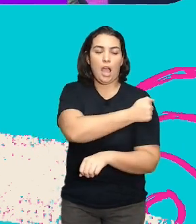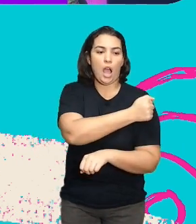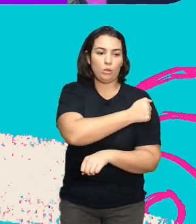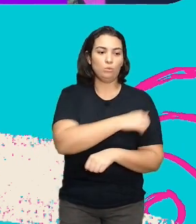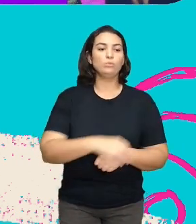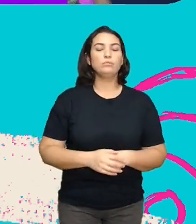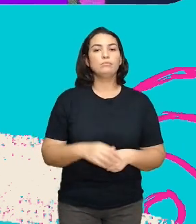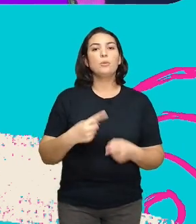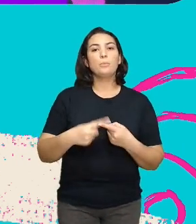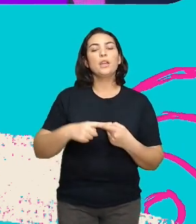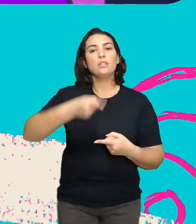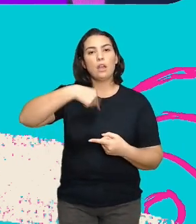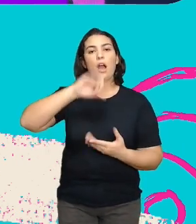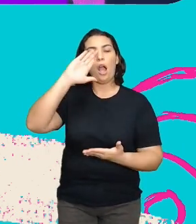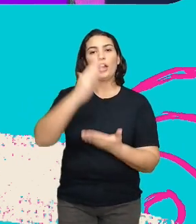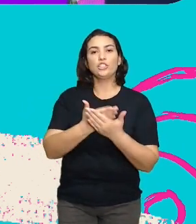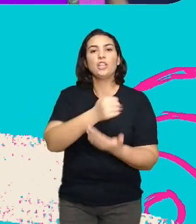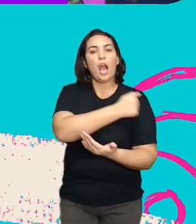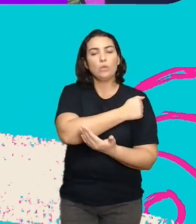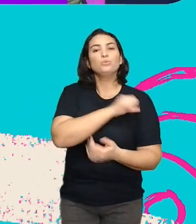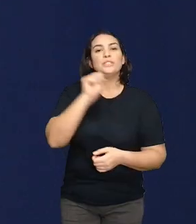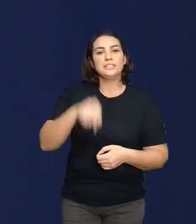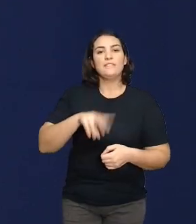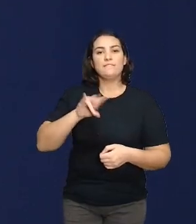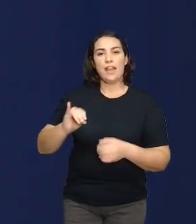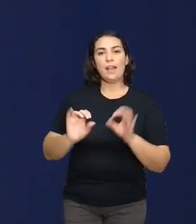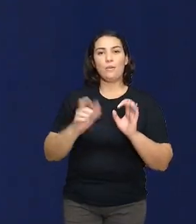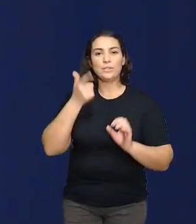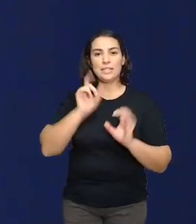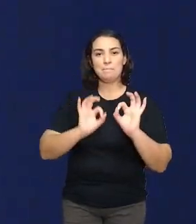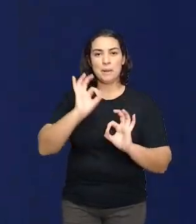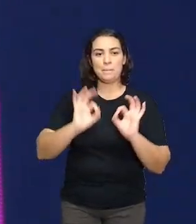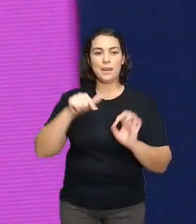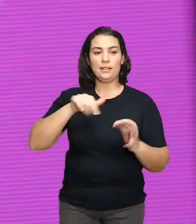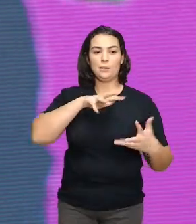estudante estará preparado para esse mundo. Obrigada.